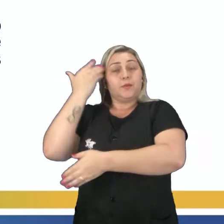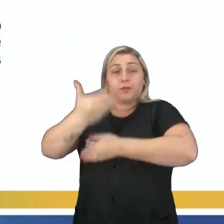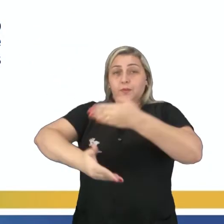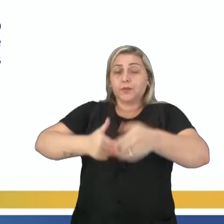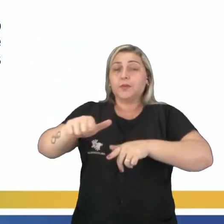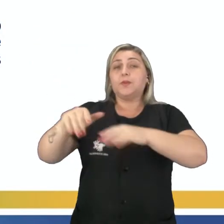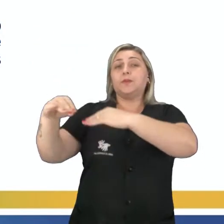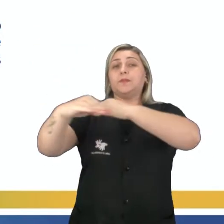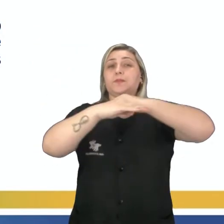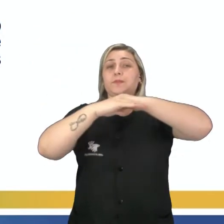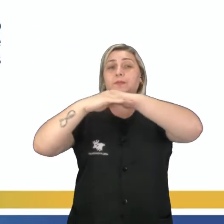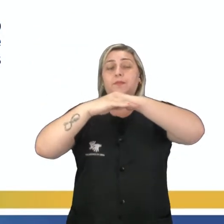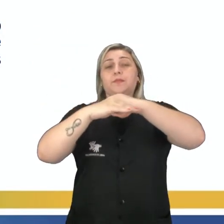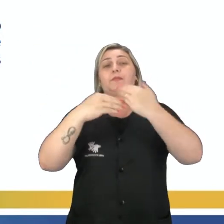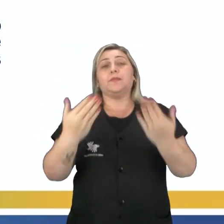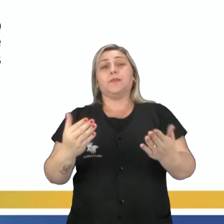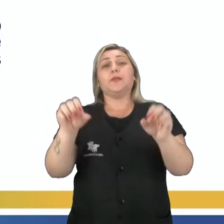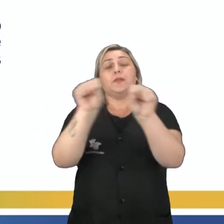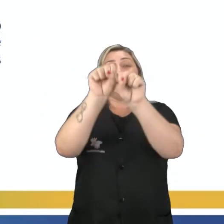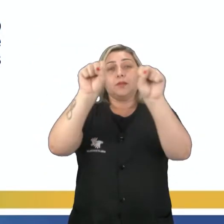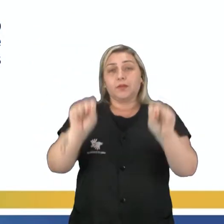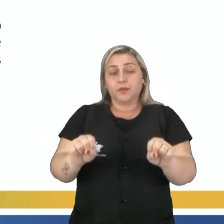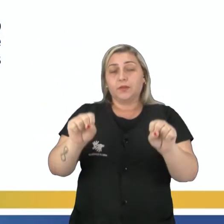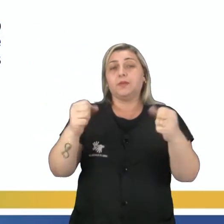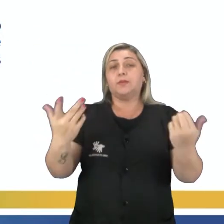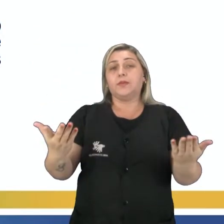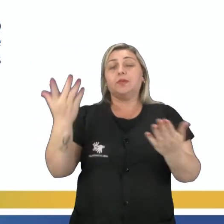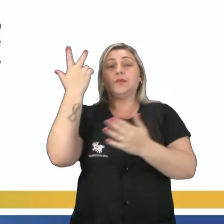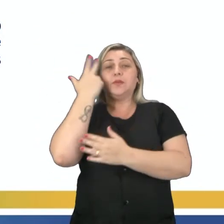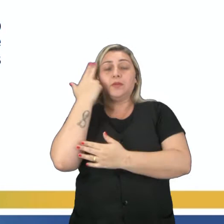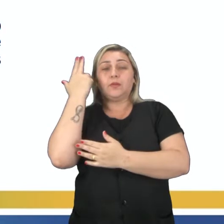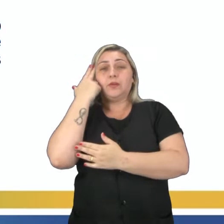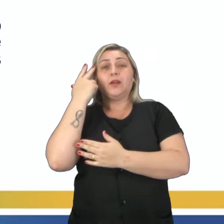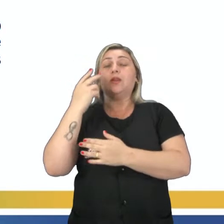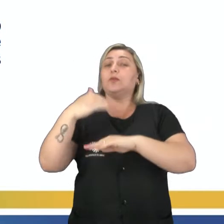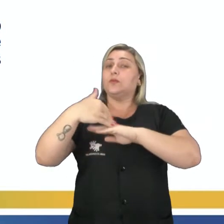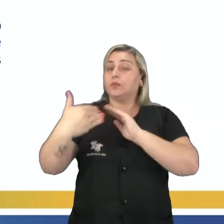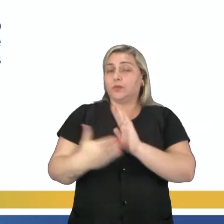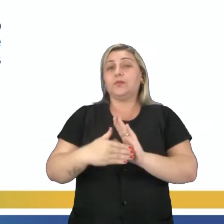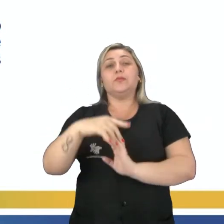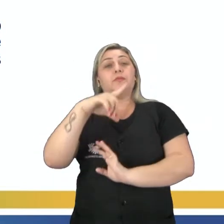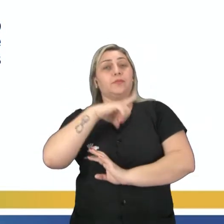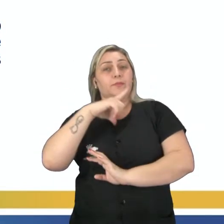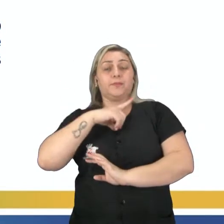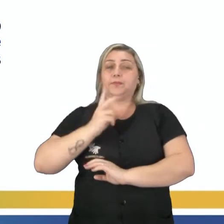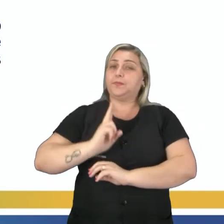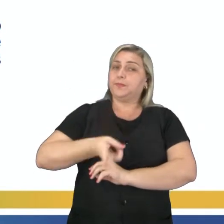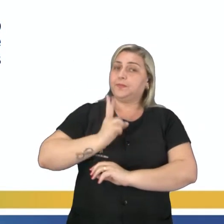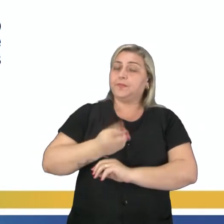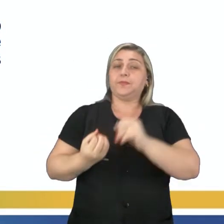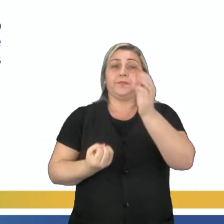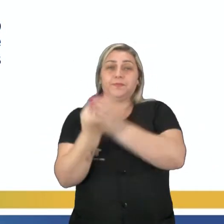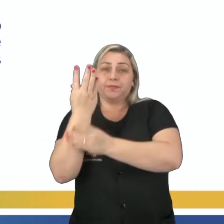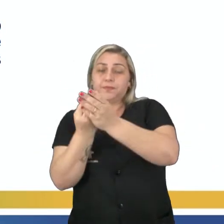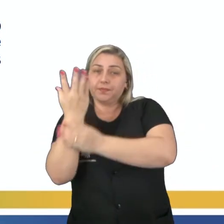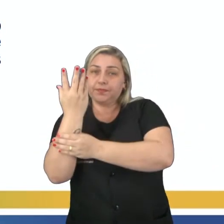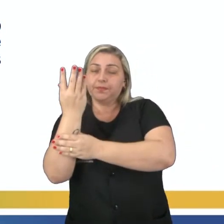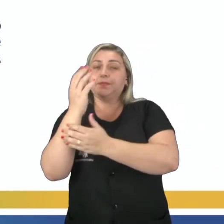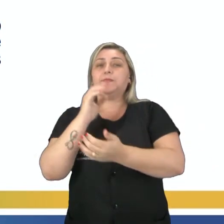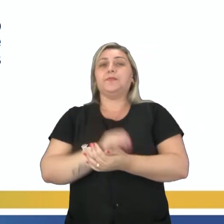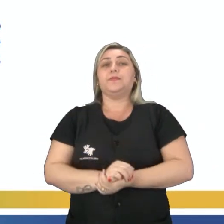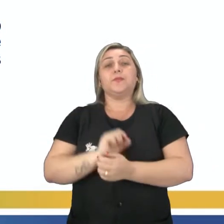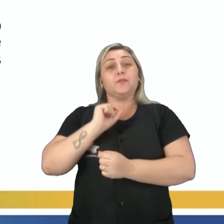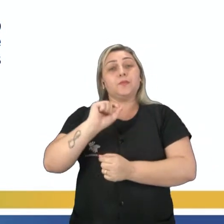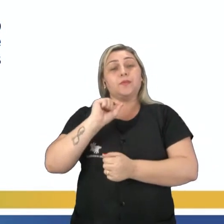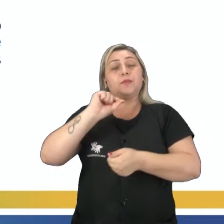trabalhos igualitárias, ou seja, era um sistema comunal, onde todo mundo usufruía da produção do